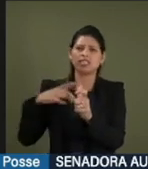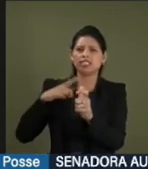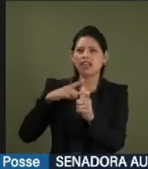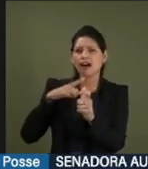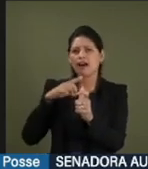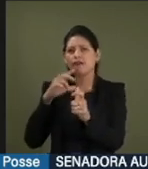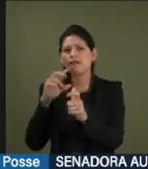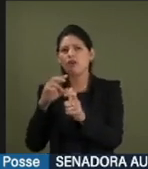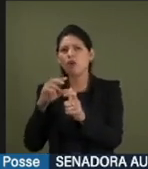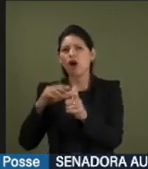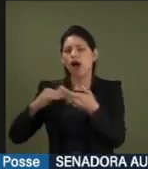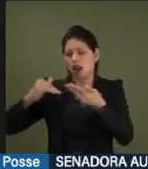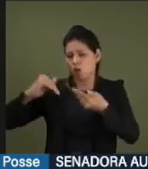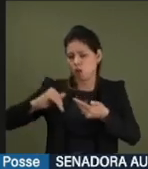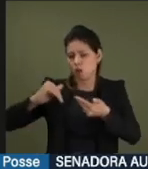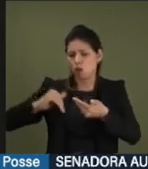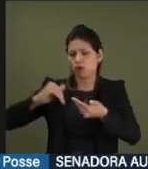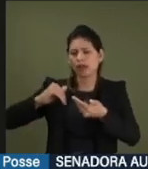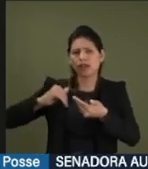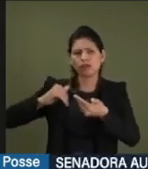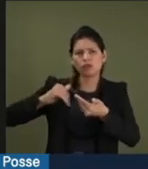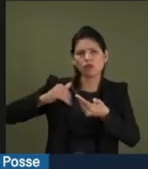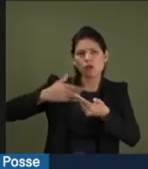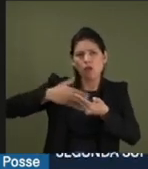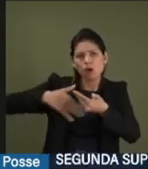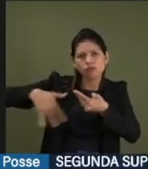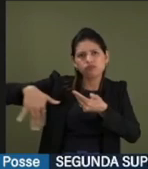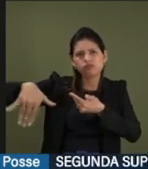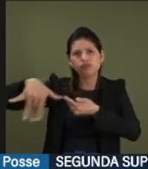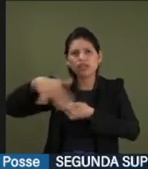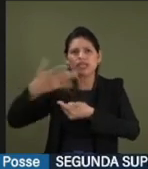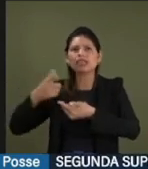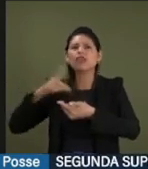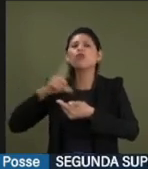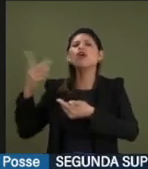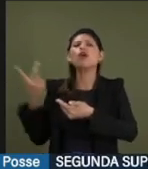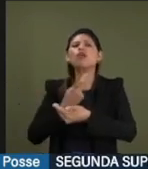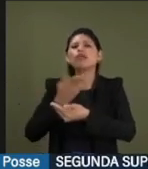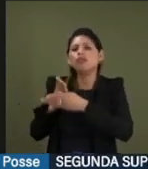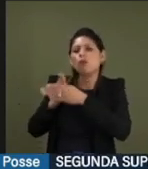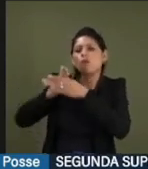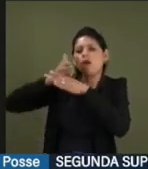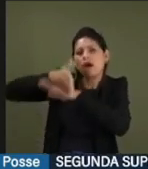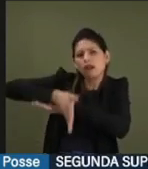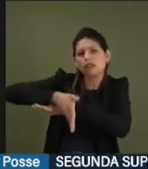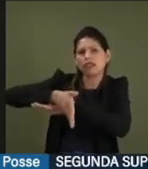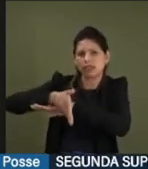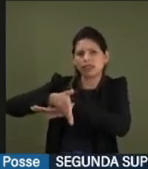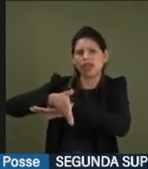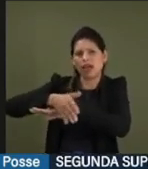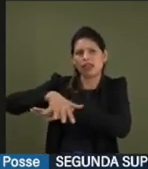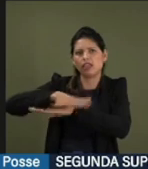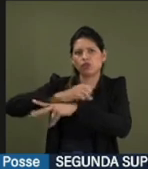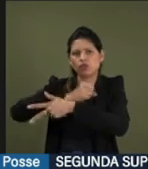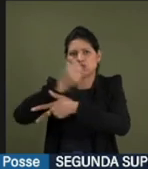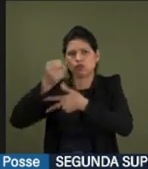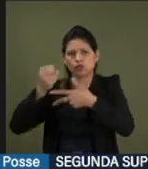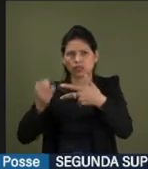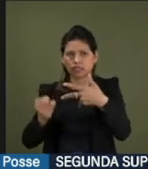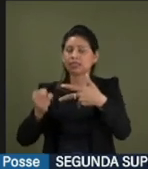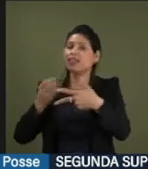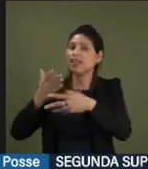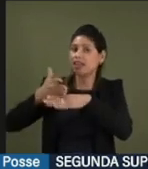do Congresso Nacional, que adentraram na sede dos três poderes, e que tem que ser punido,